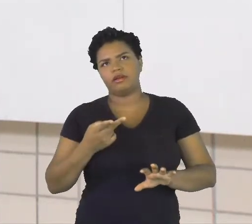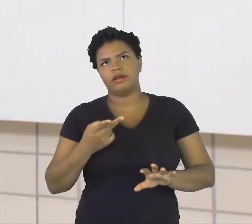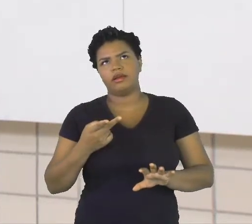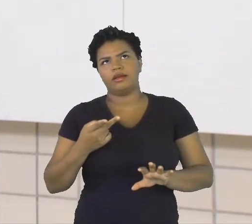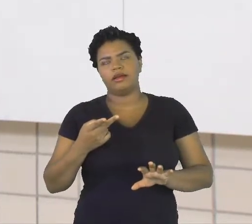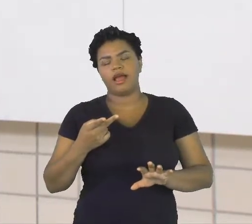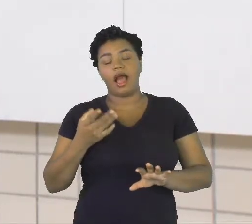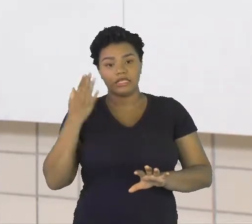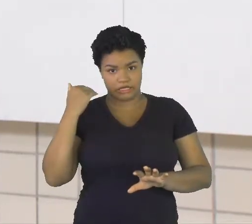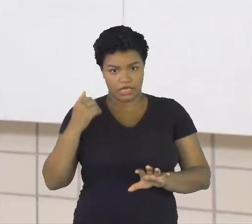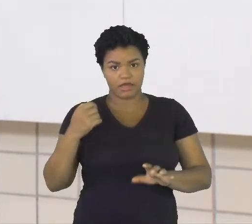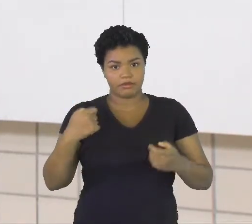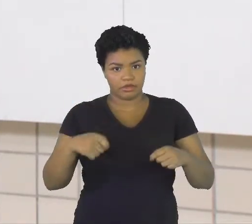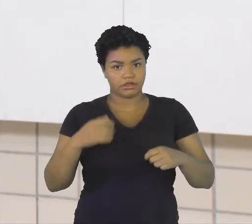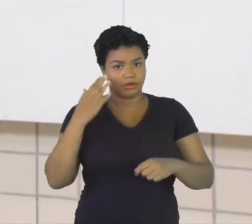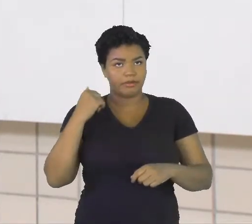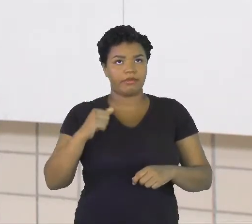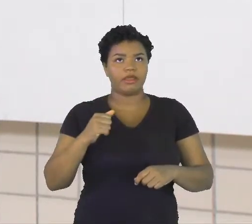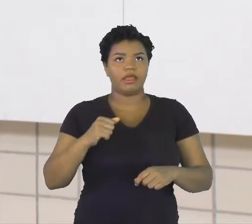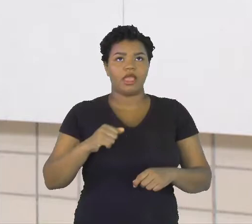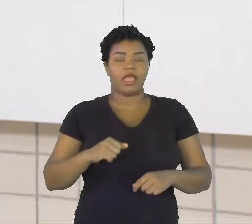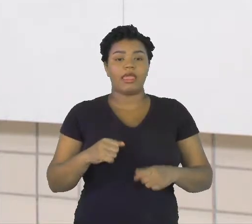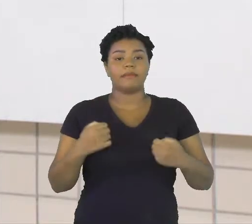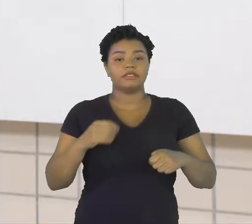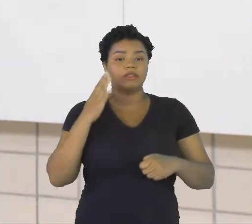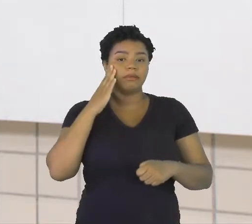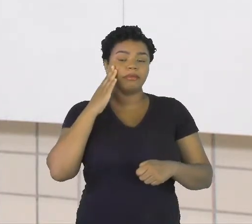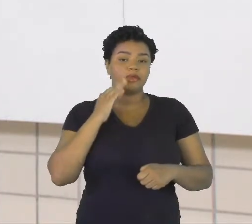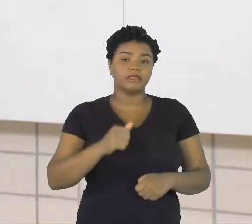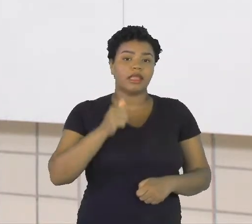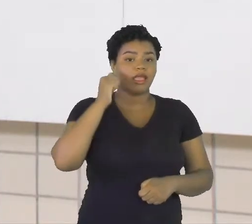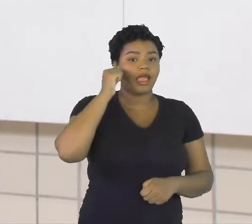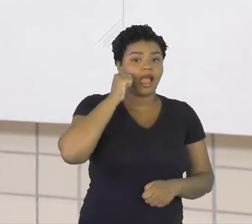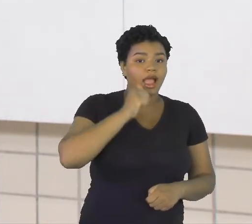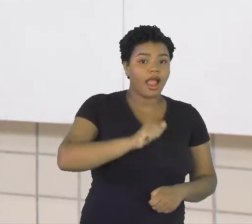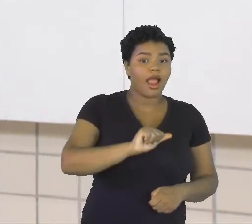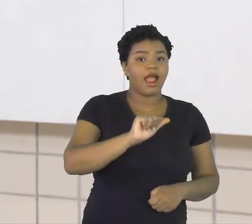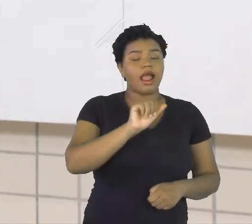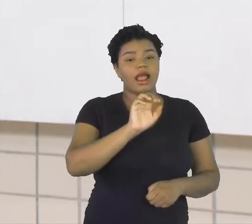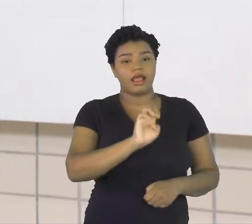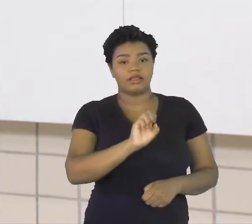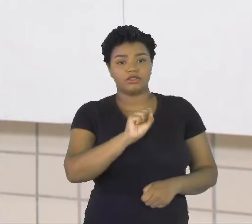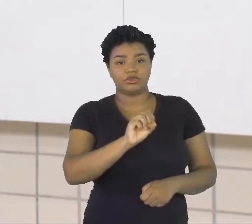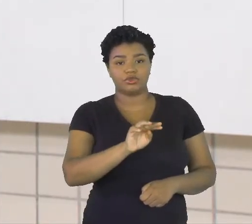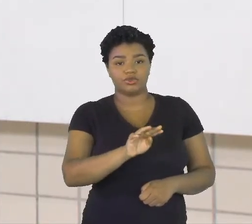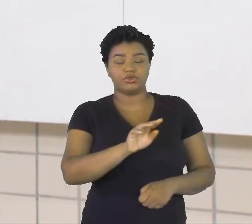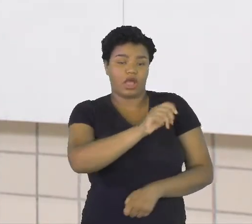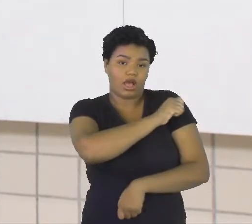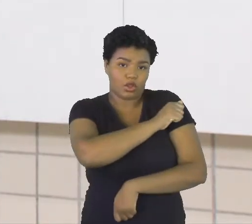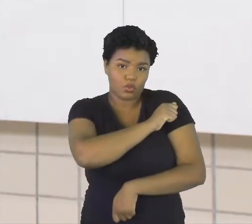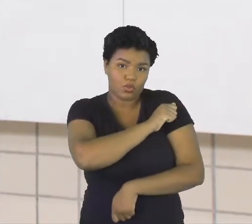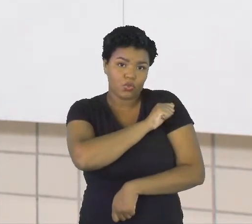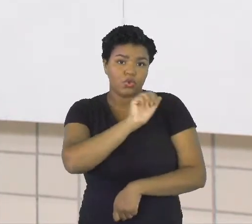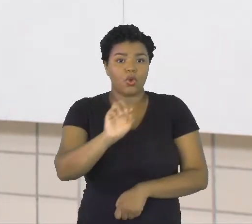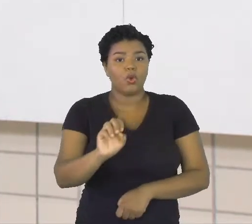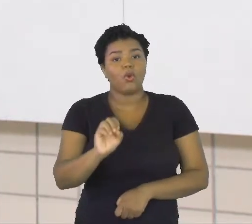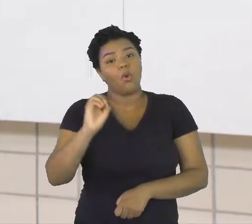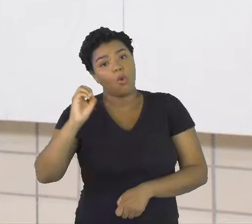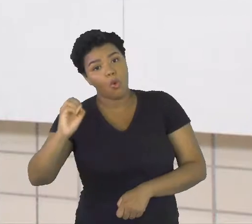de a estudante ou o estudante. Mas só o fato de eu observar o